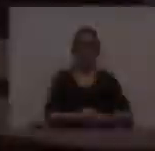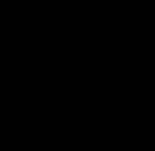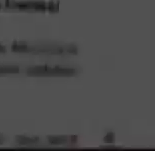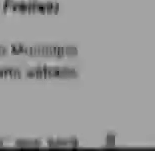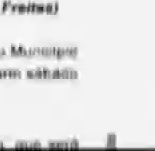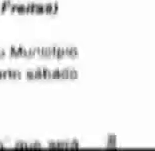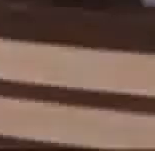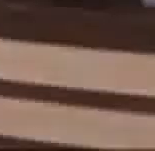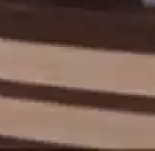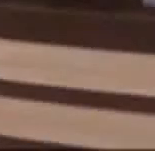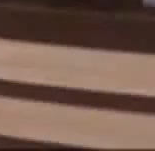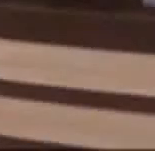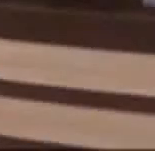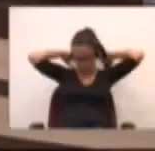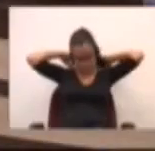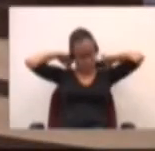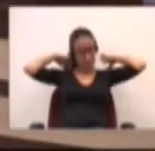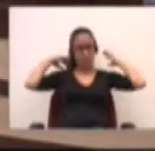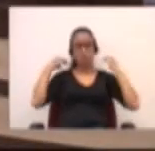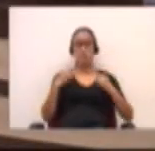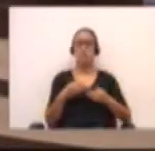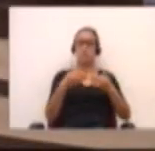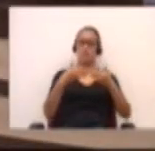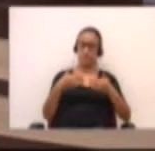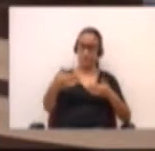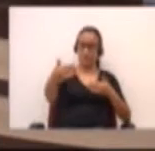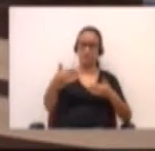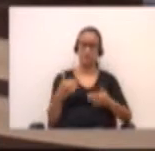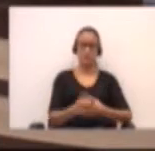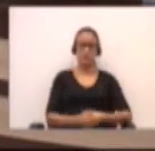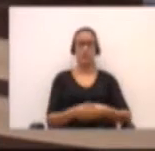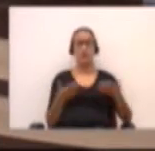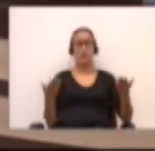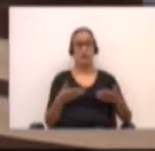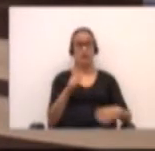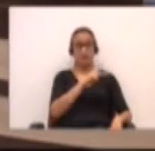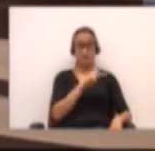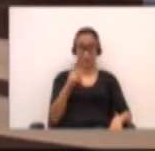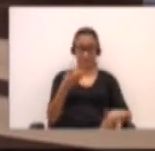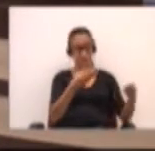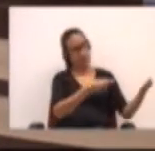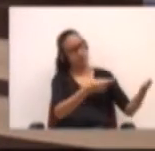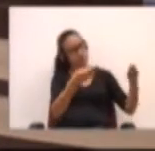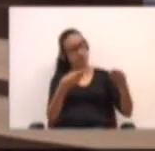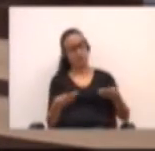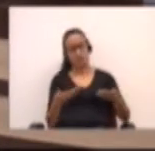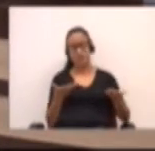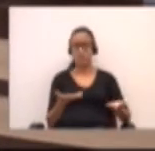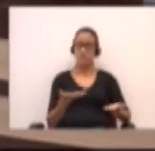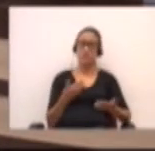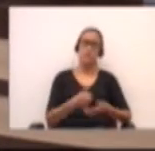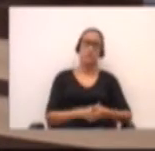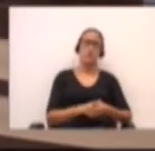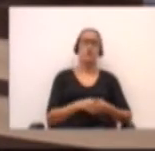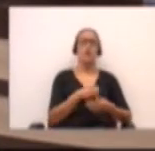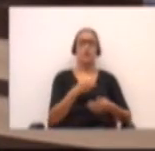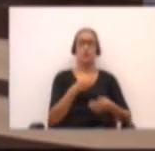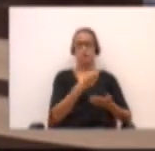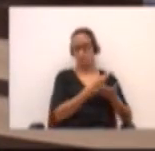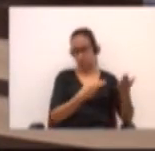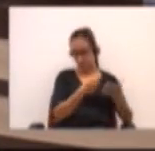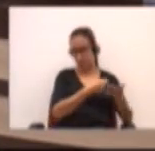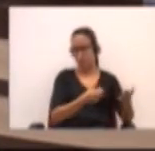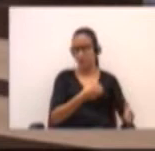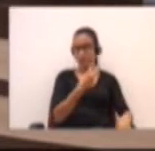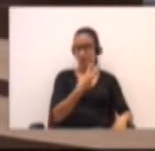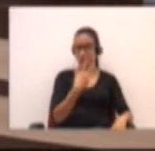1 minuto. A sessão está reaberta. Esta presidência recebe o requerimento 327, assinado pelo vereador